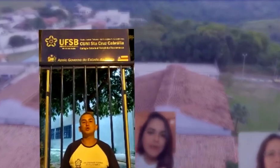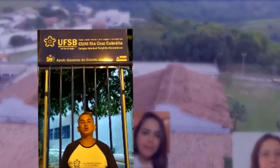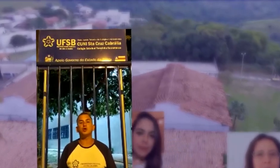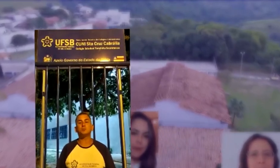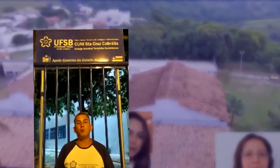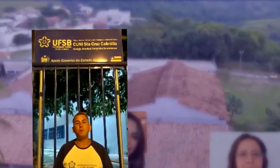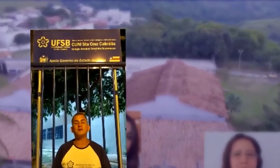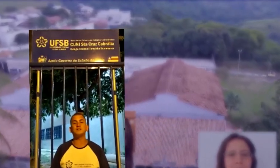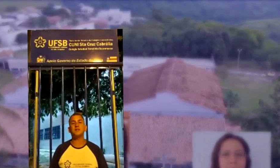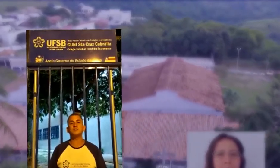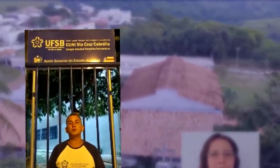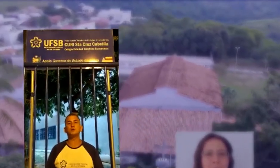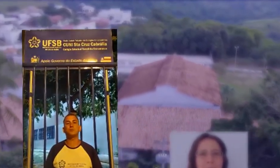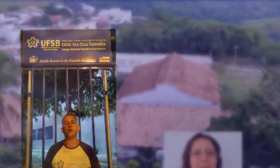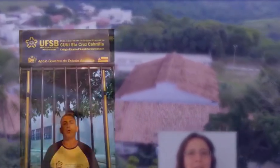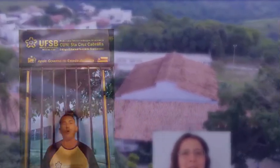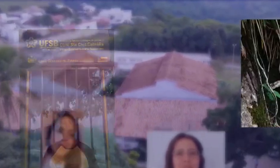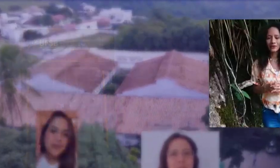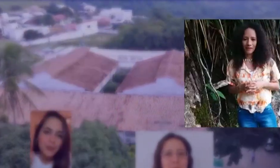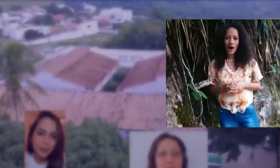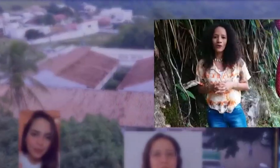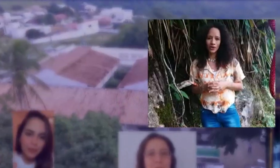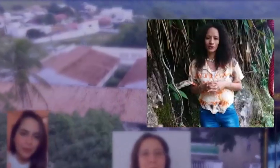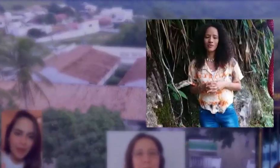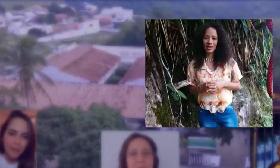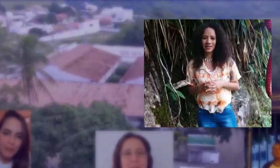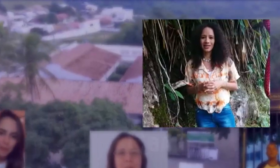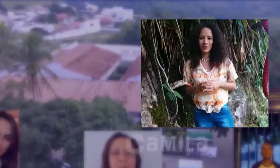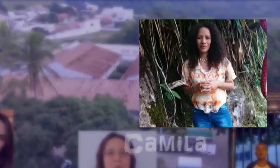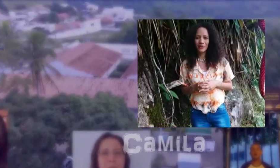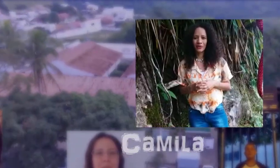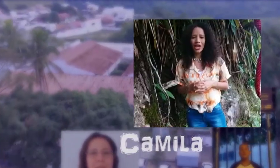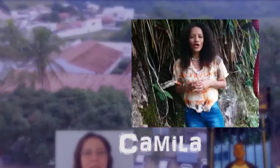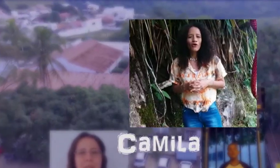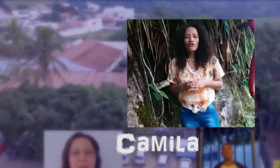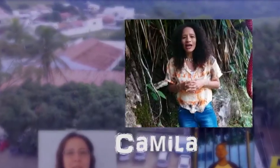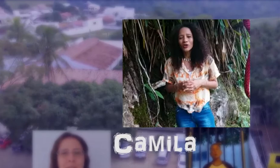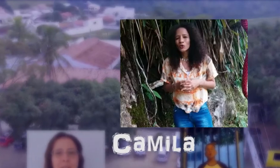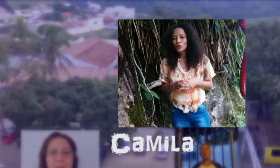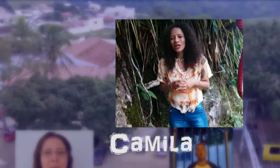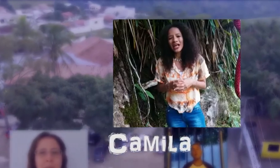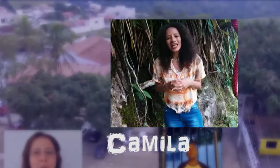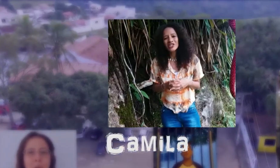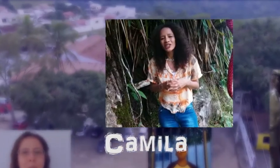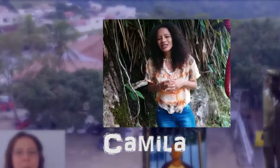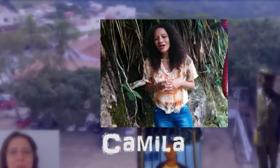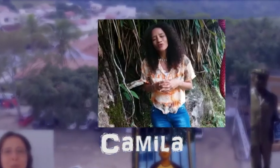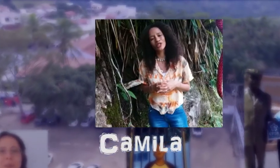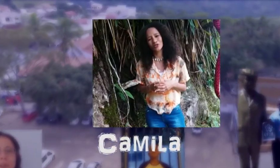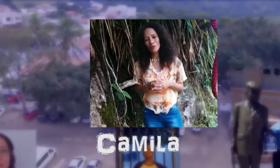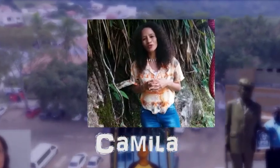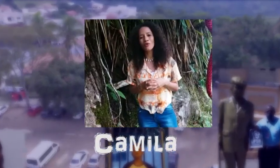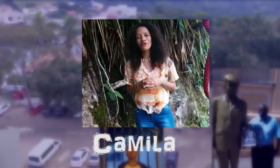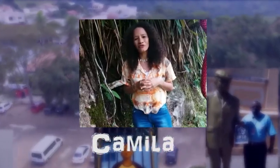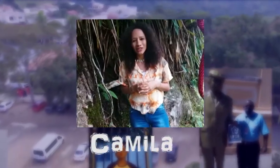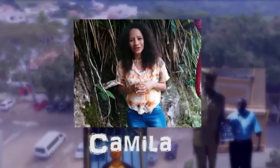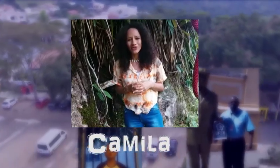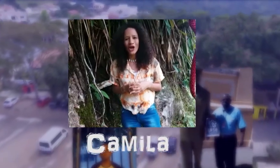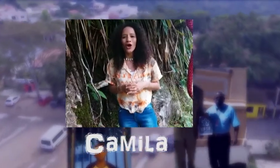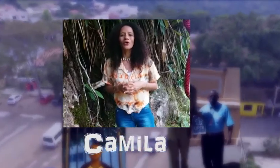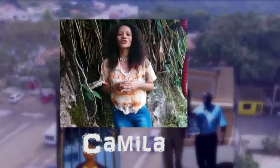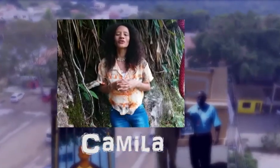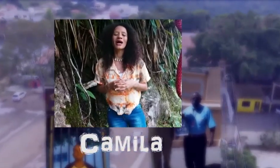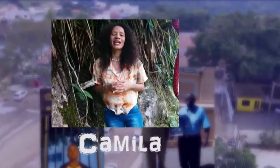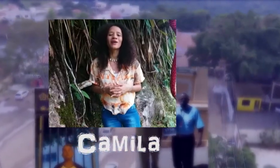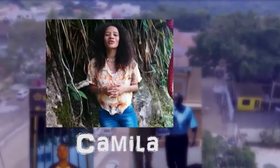as instituições públicas de ensino superior. Não há mal que dure para sempre. E com fé em tudo que acreditamos e somos